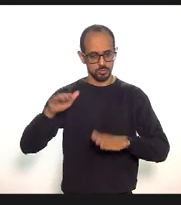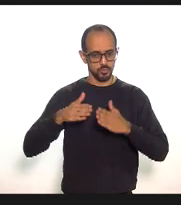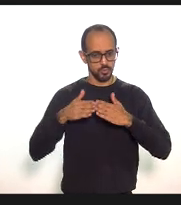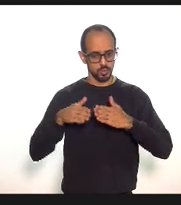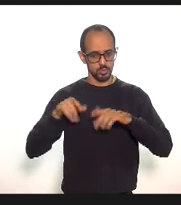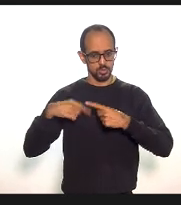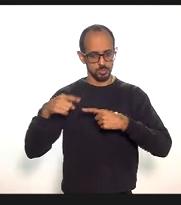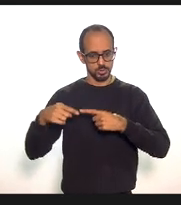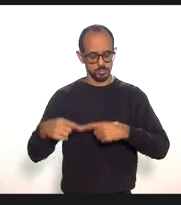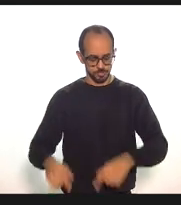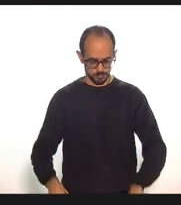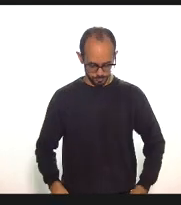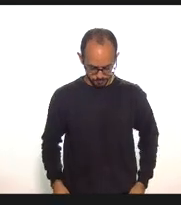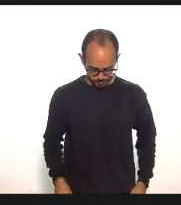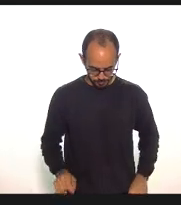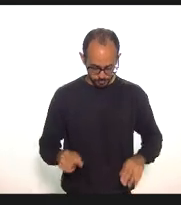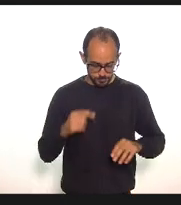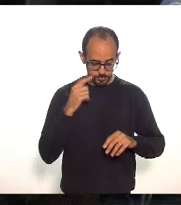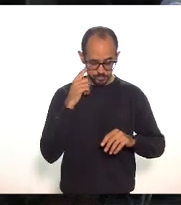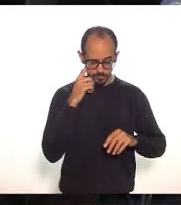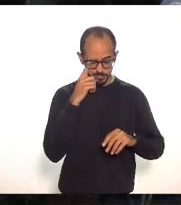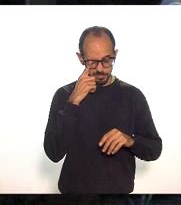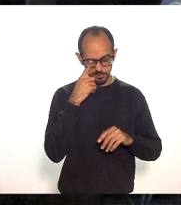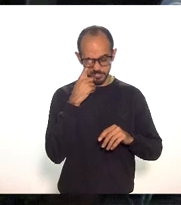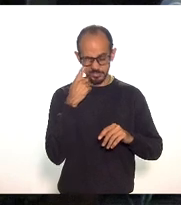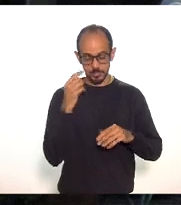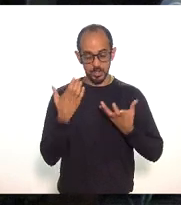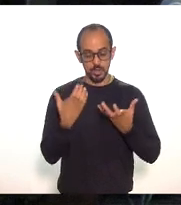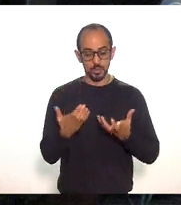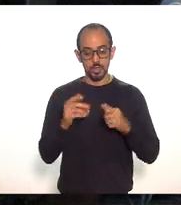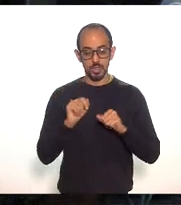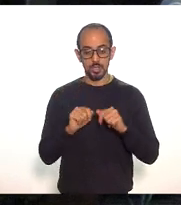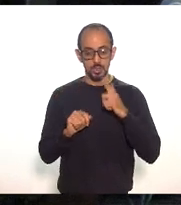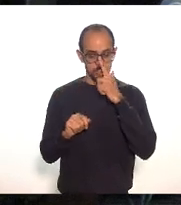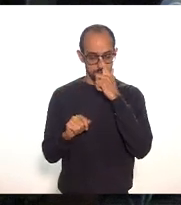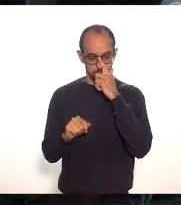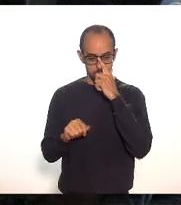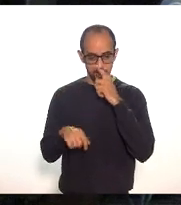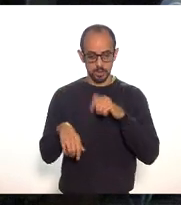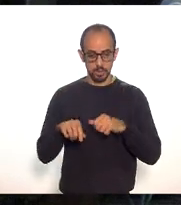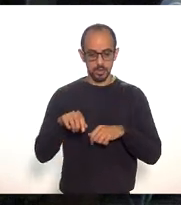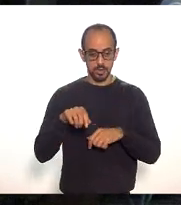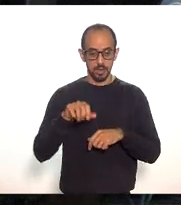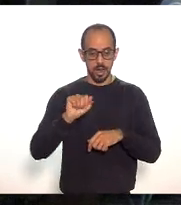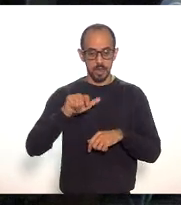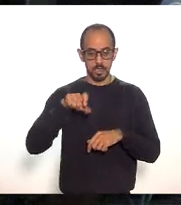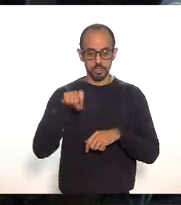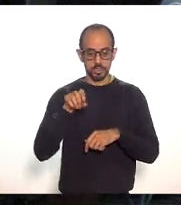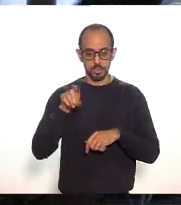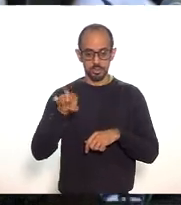Já, já. Eu queria chamar a atenção do deputado Knoploch.